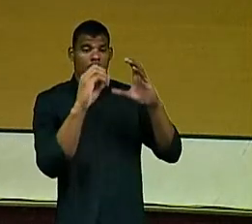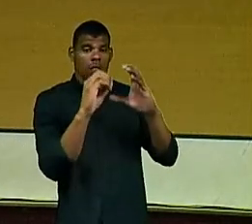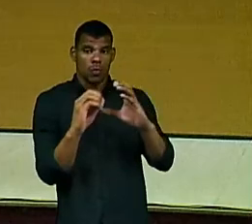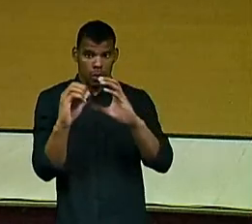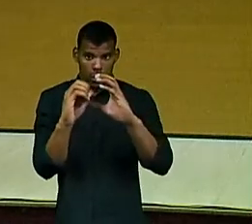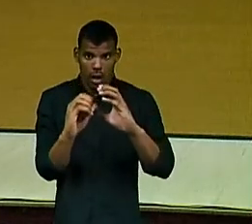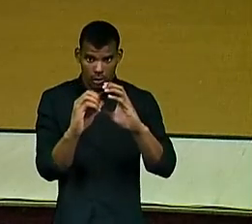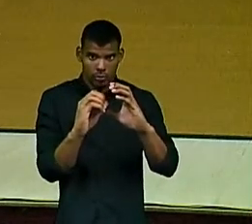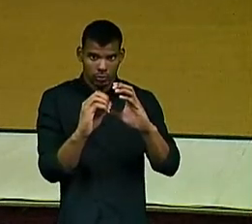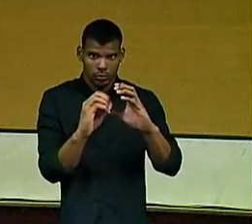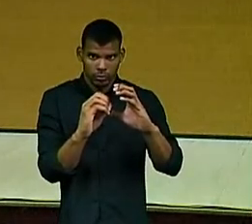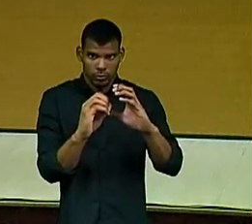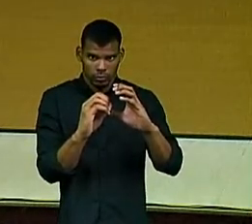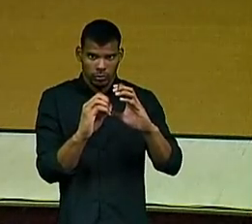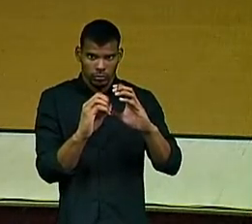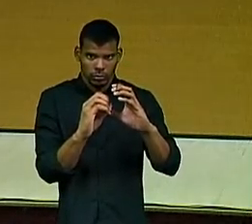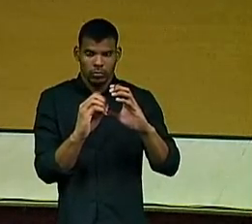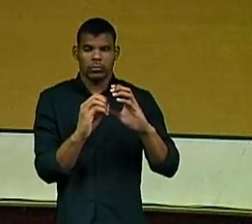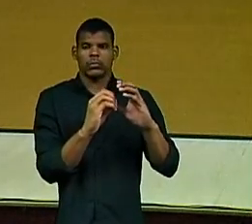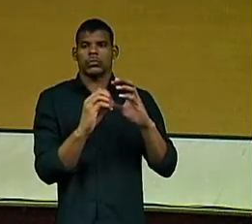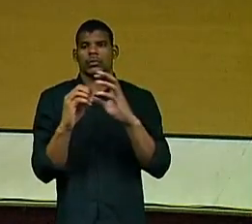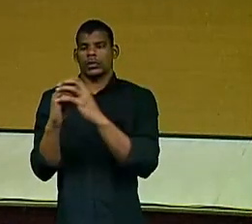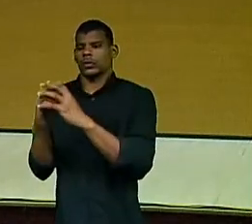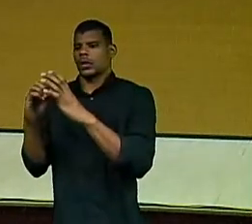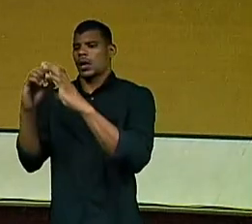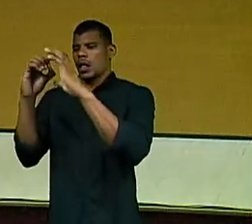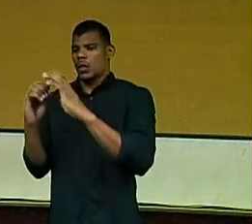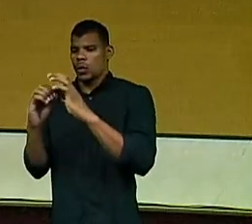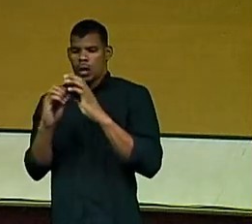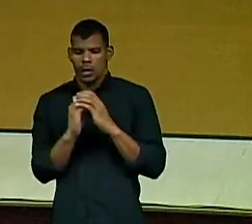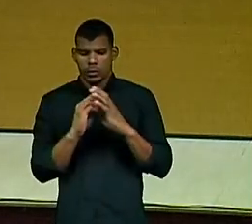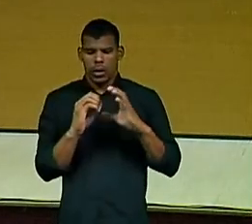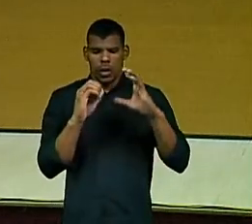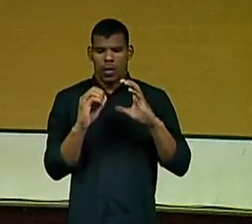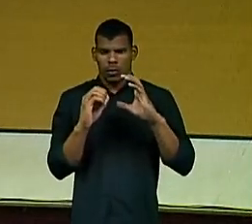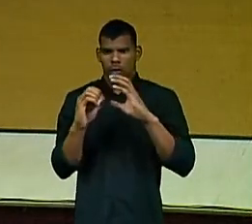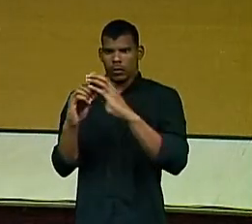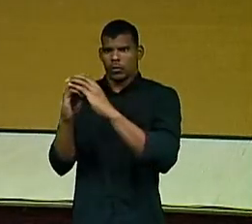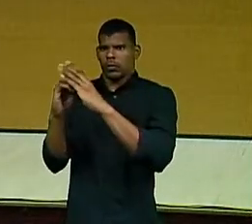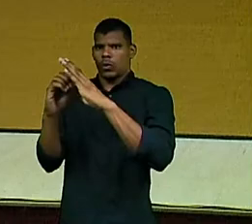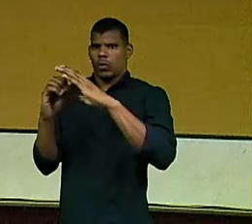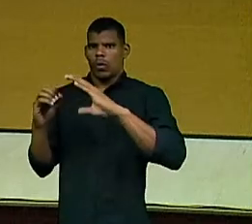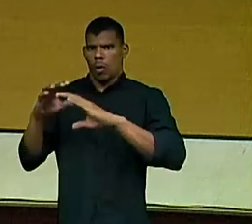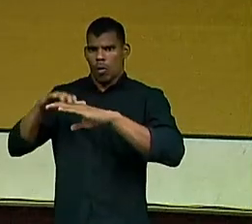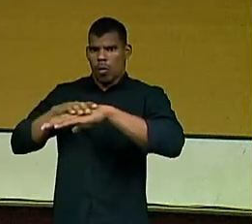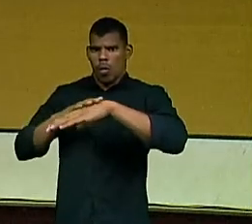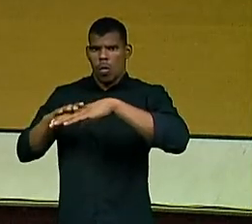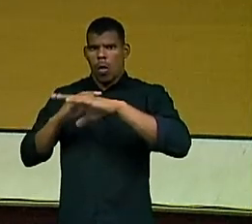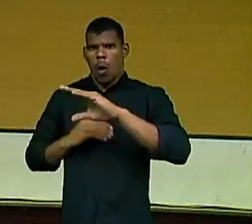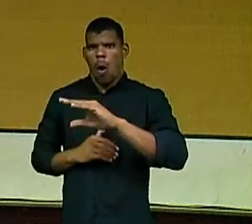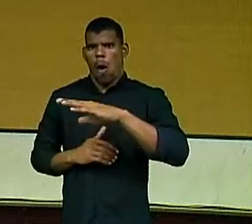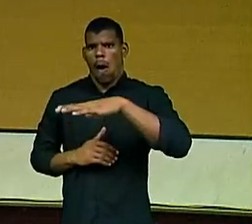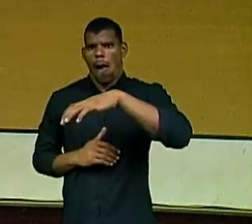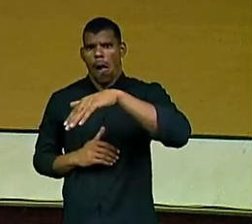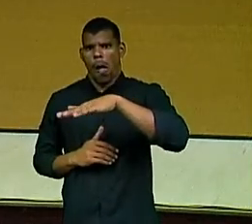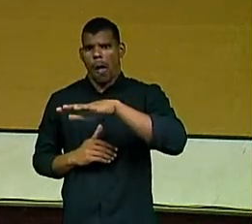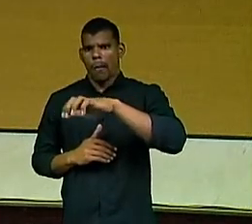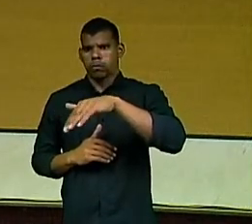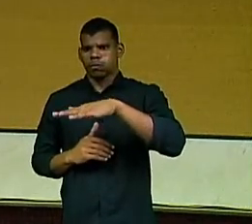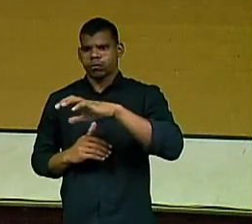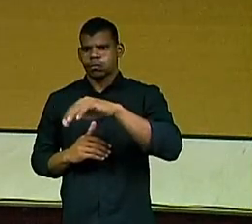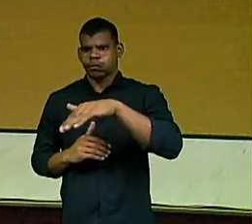isso indica o que ancestral comum a membrana plasmática é formada por duas camadas de